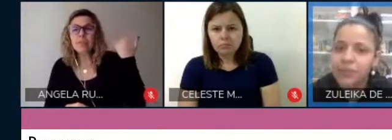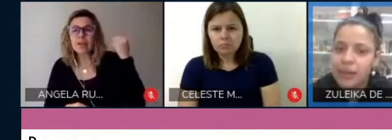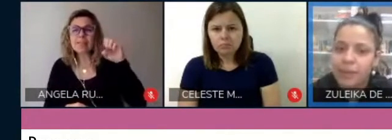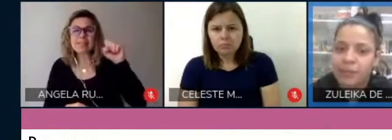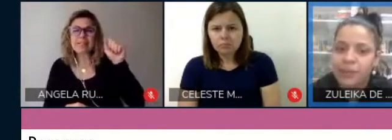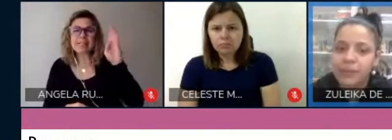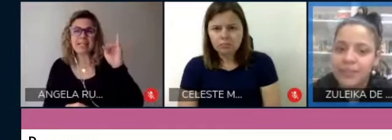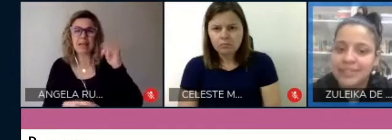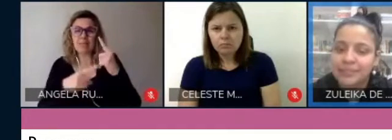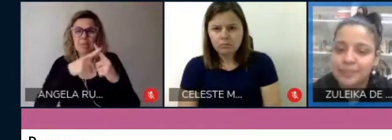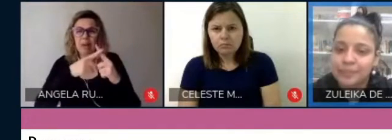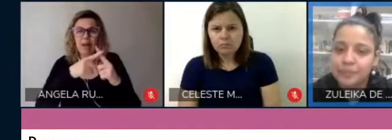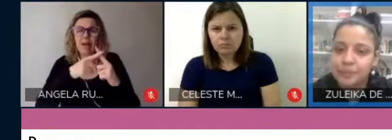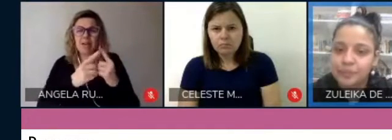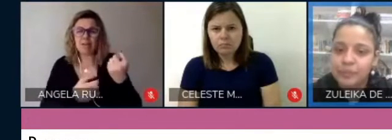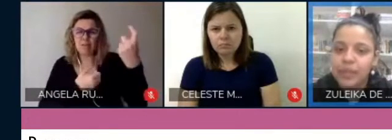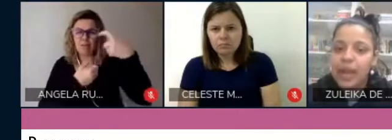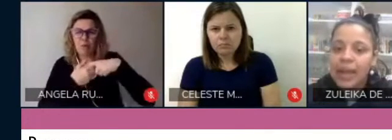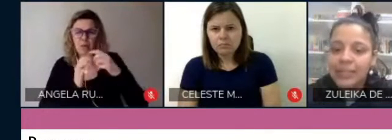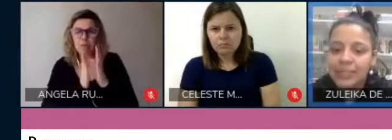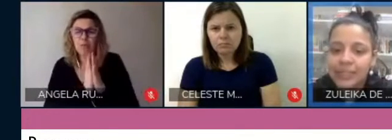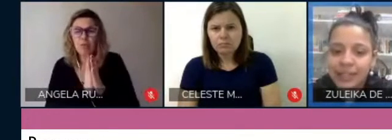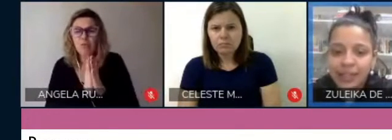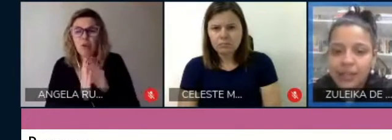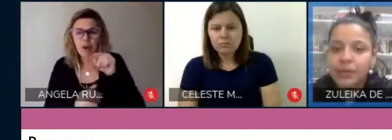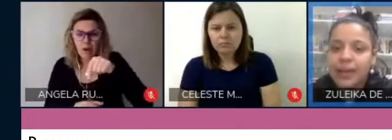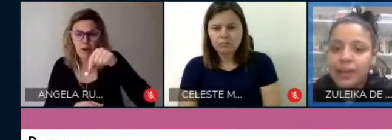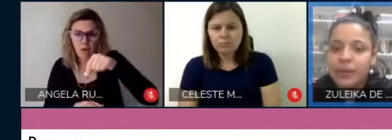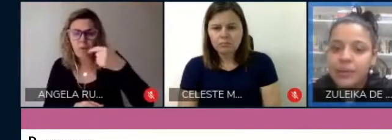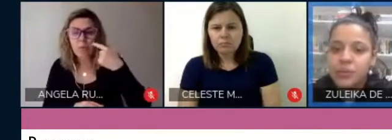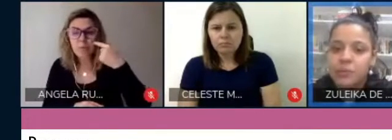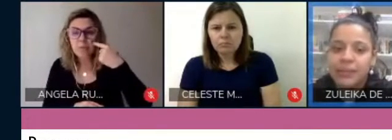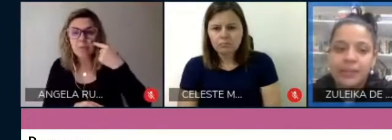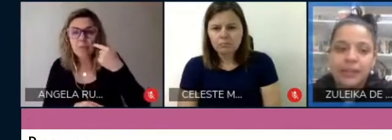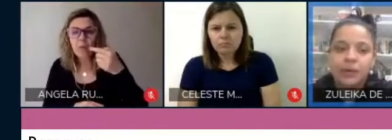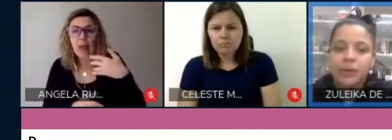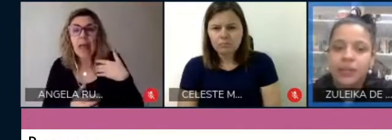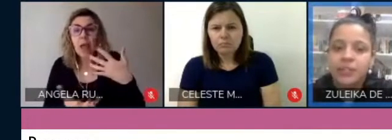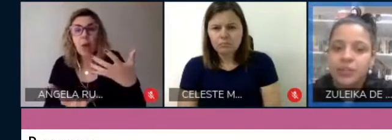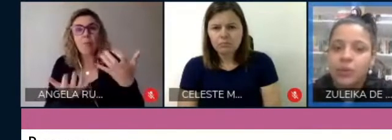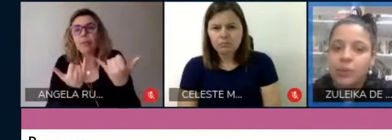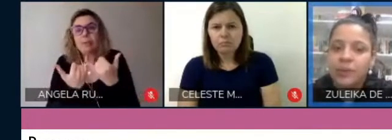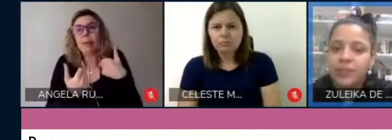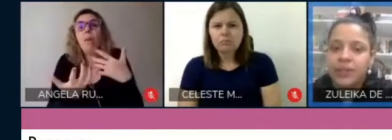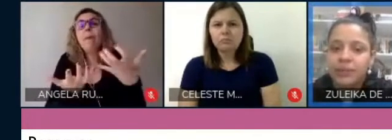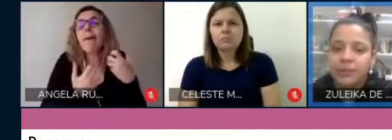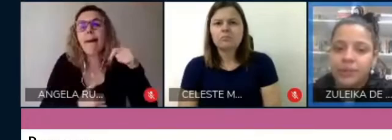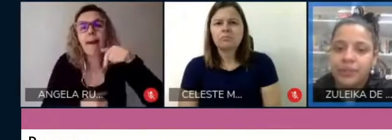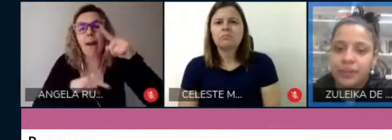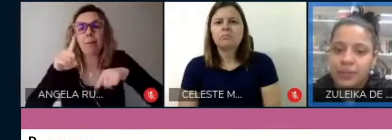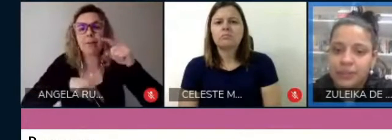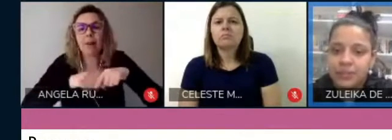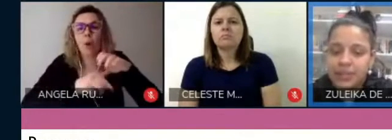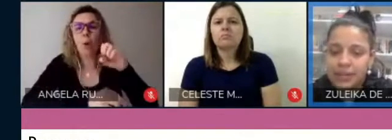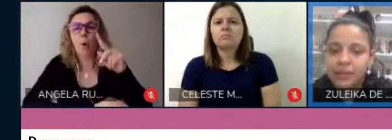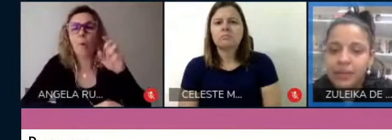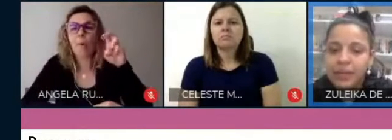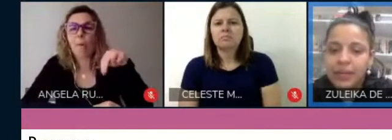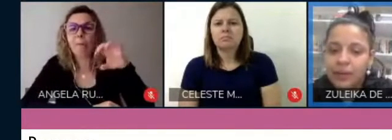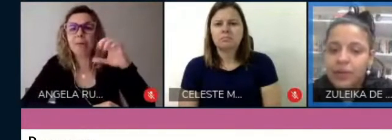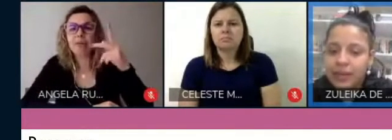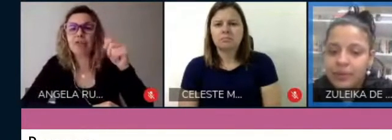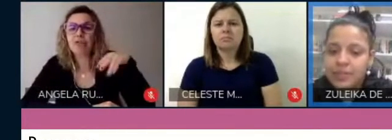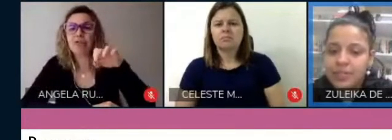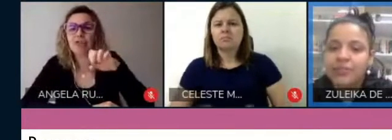Mais. Você pode voltar para mim, Luísa? Aqui. Eu quero este material, este Open Channel Hydraulics,